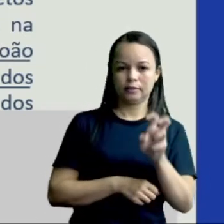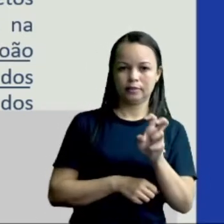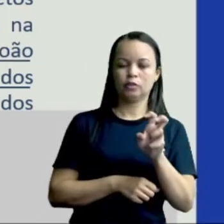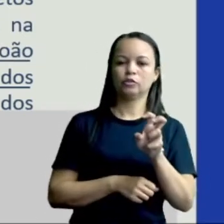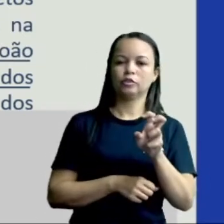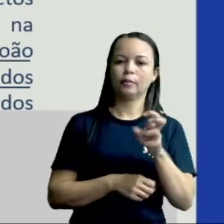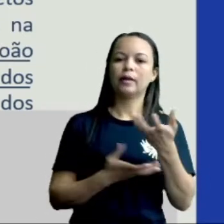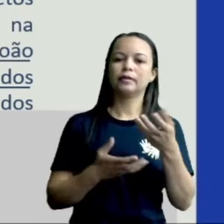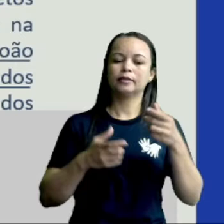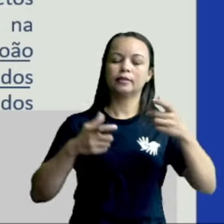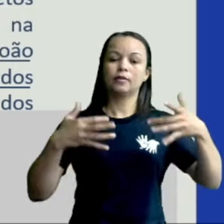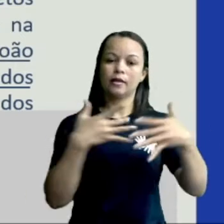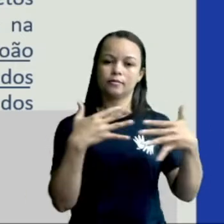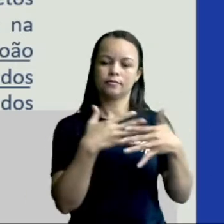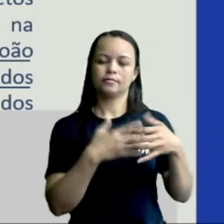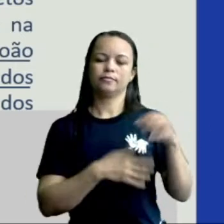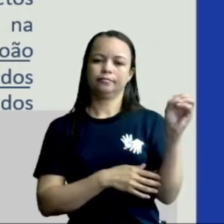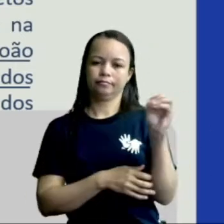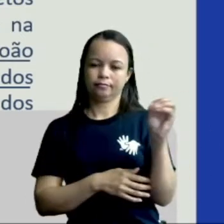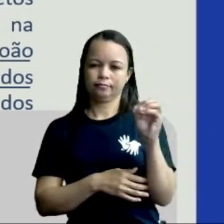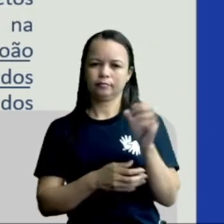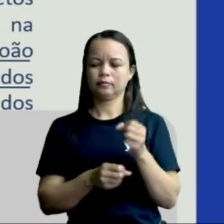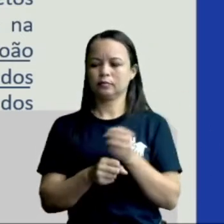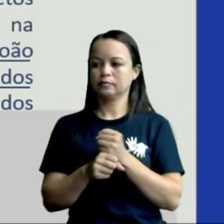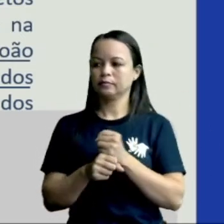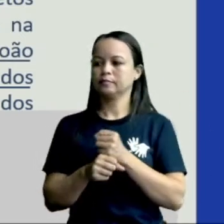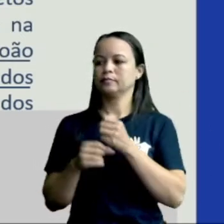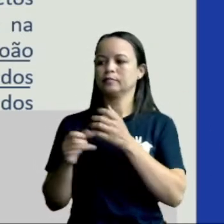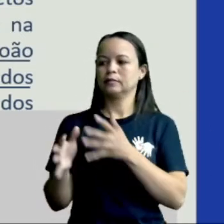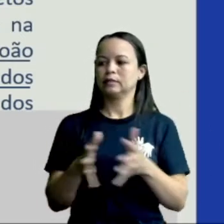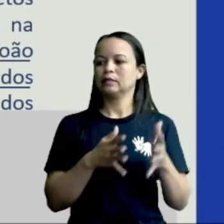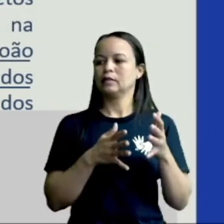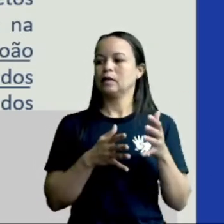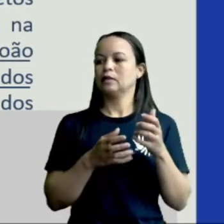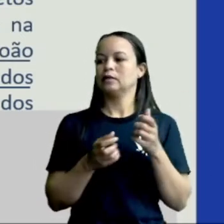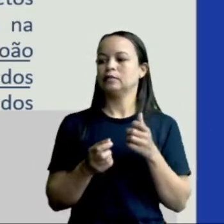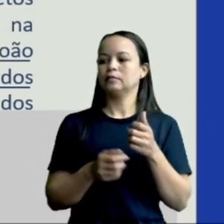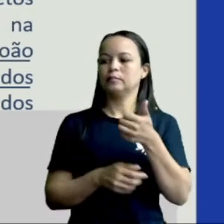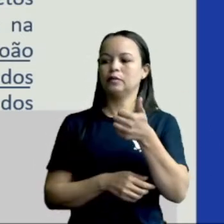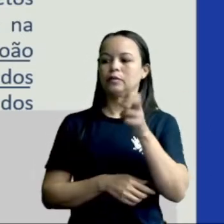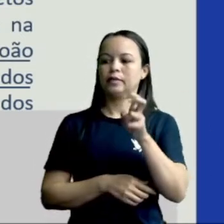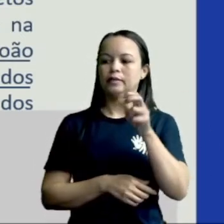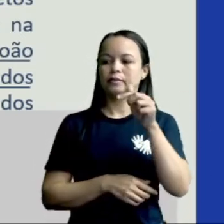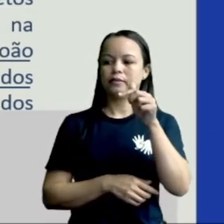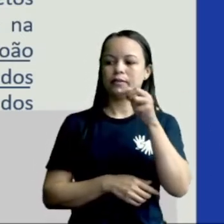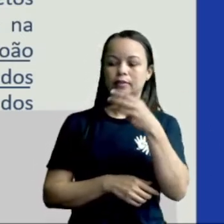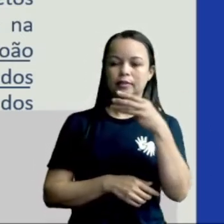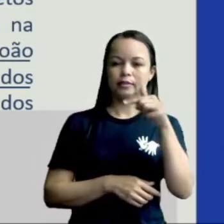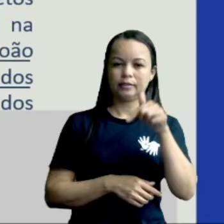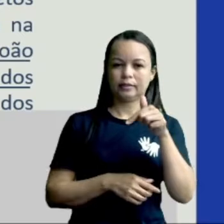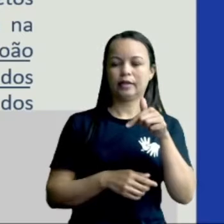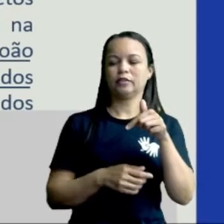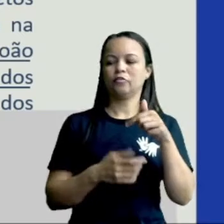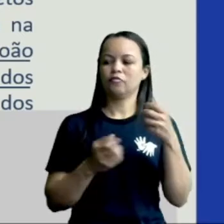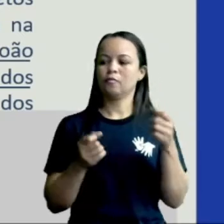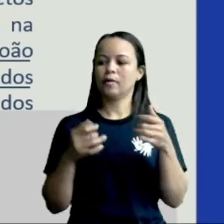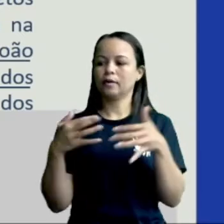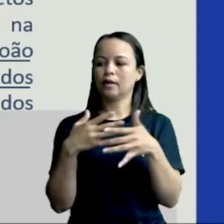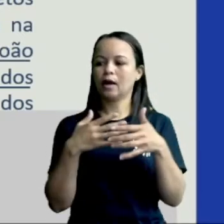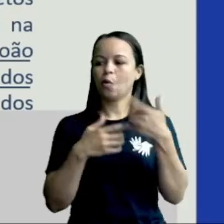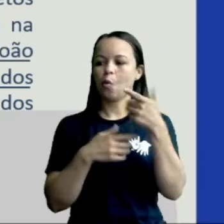Olinda. Em 1537, foram fundadas as vilas de Igaraçu e de Olinda, que era a primeira capital do